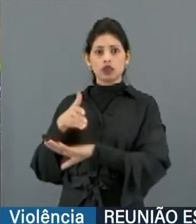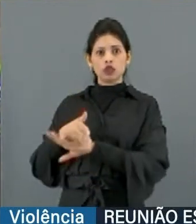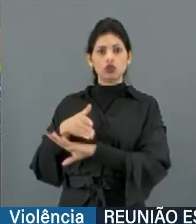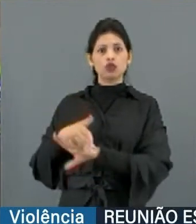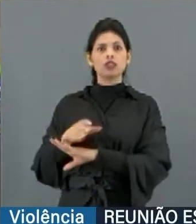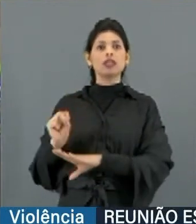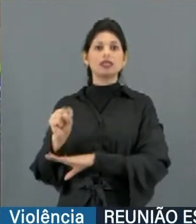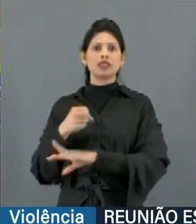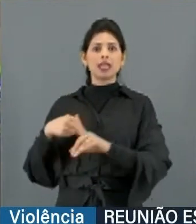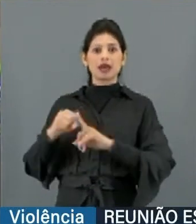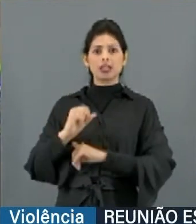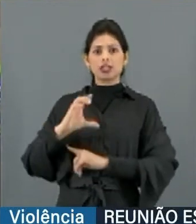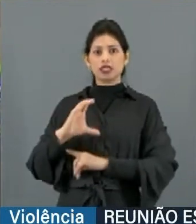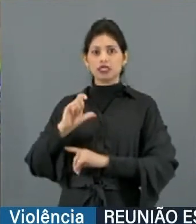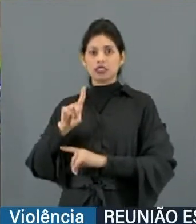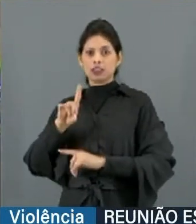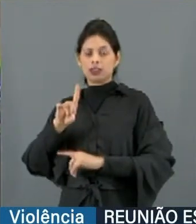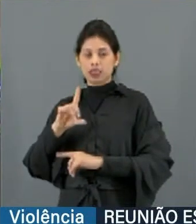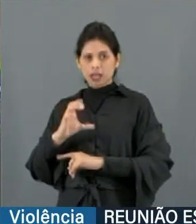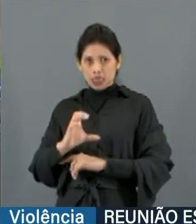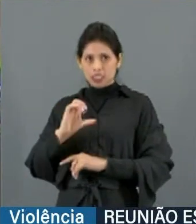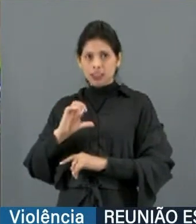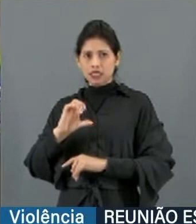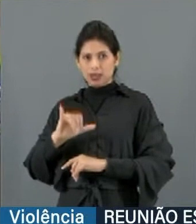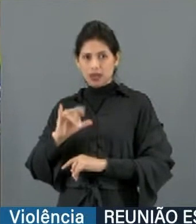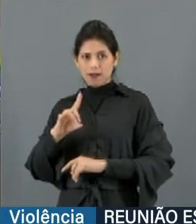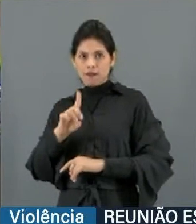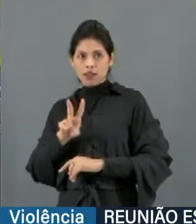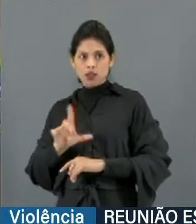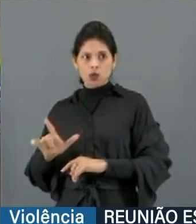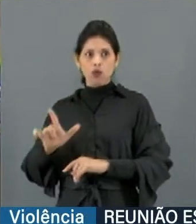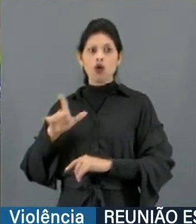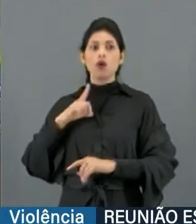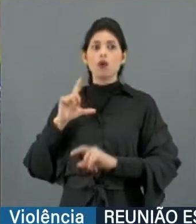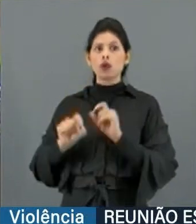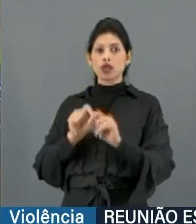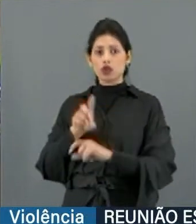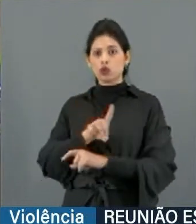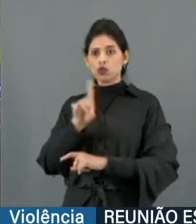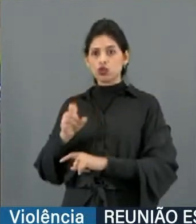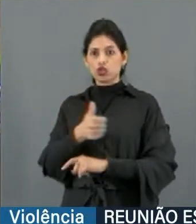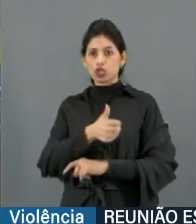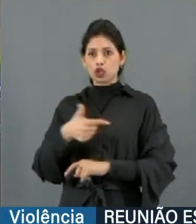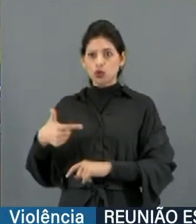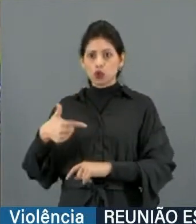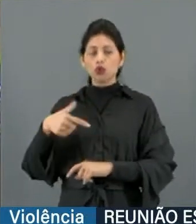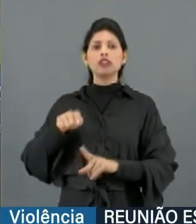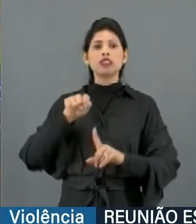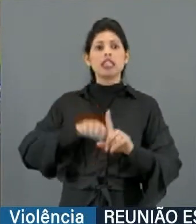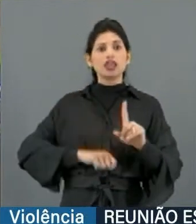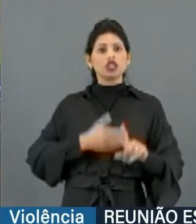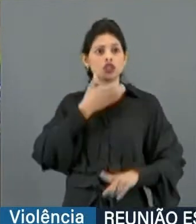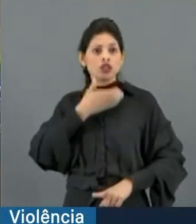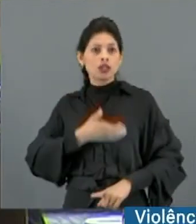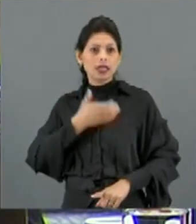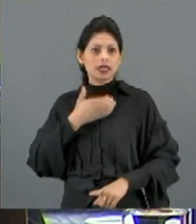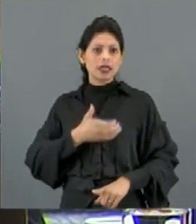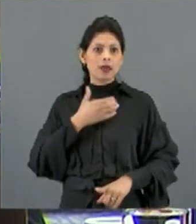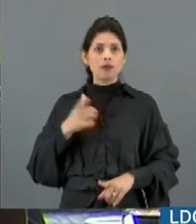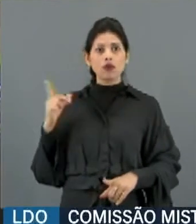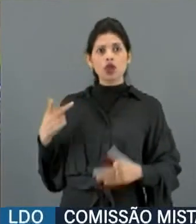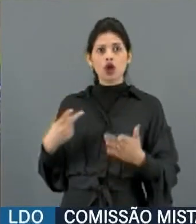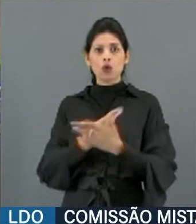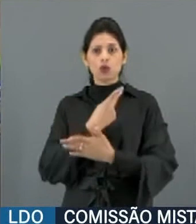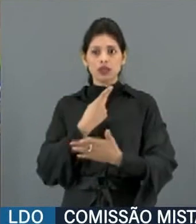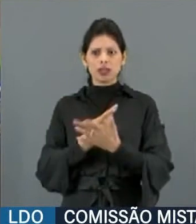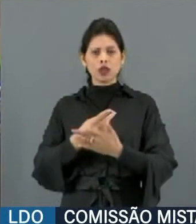manifestassem sobre o processo eleitoral brasileiro. Sobre os fatos ocorridos no dia 12 de dezembro em Brasília, quando houve baderna, depredação e queima